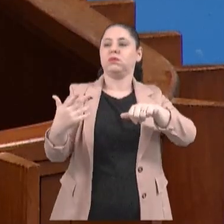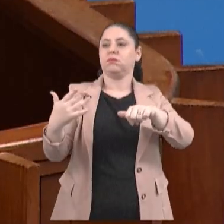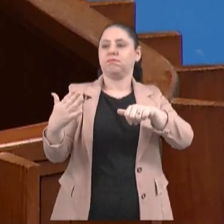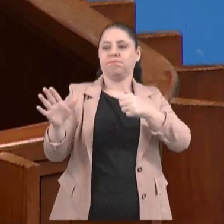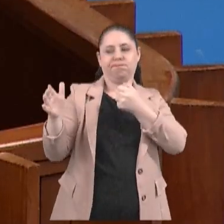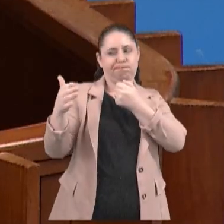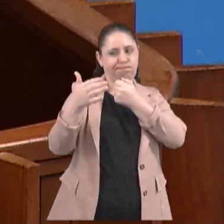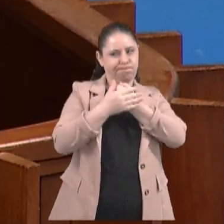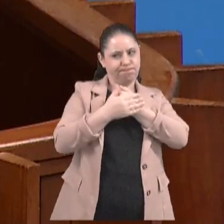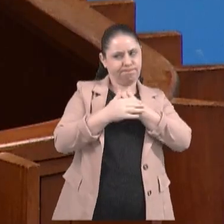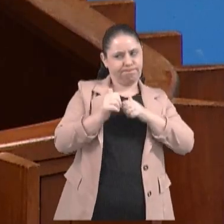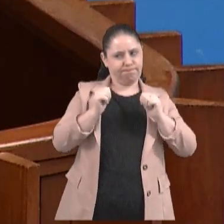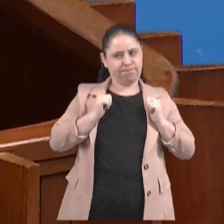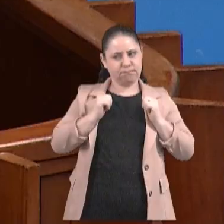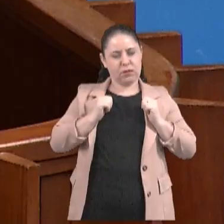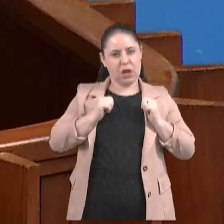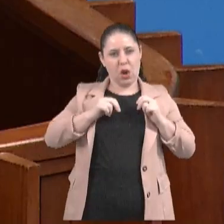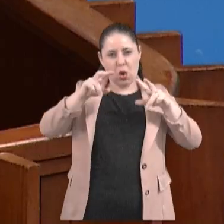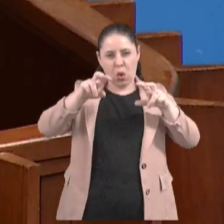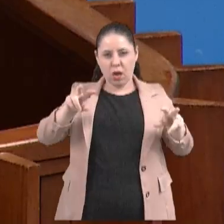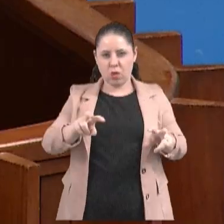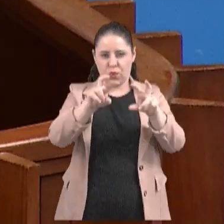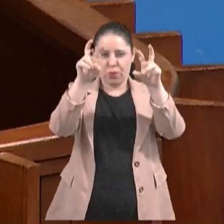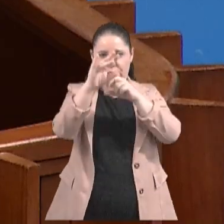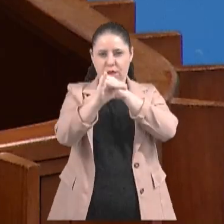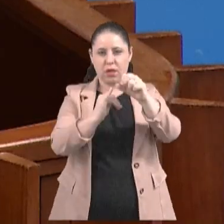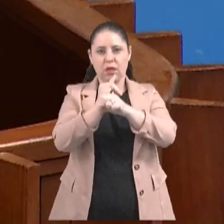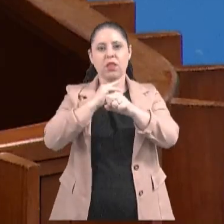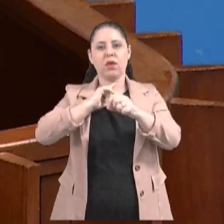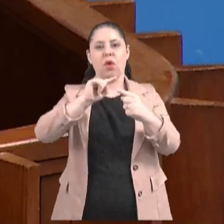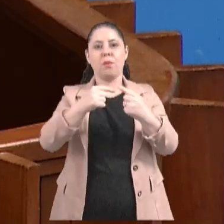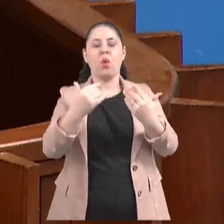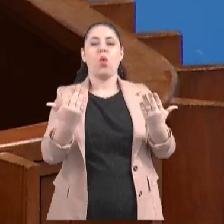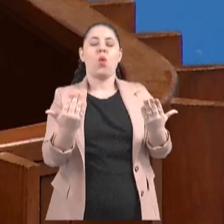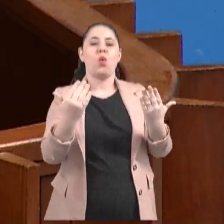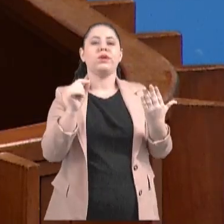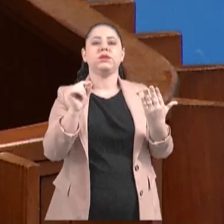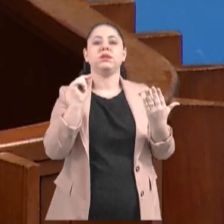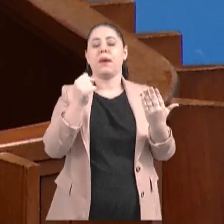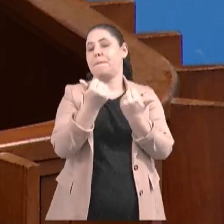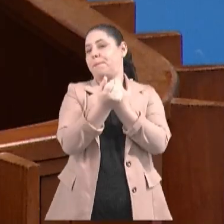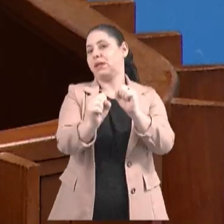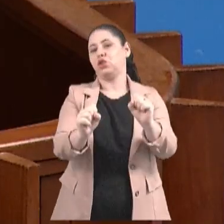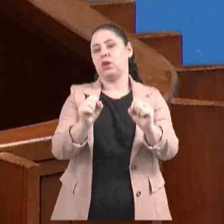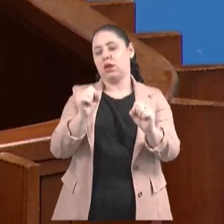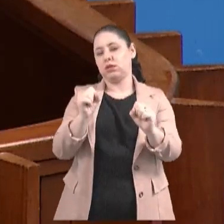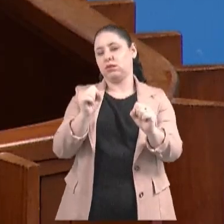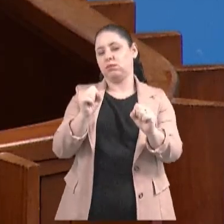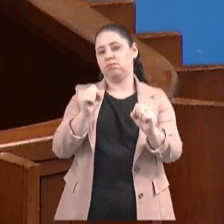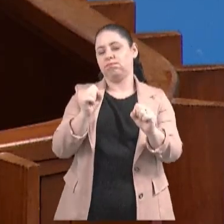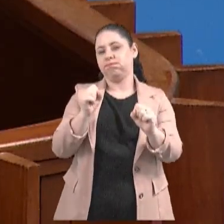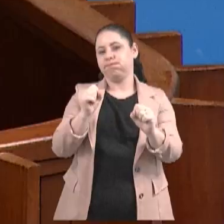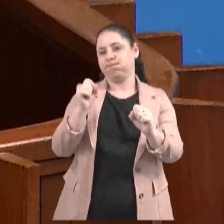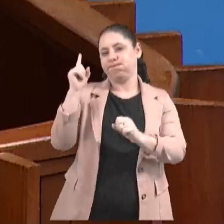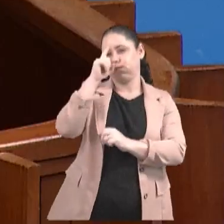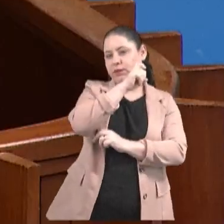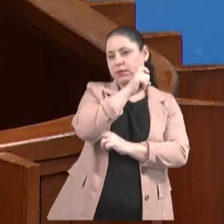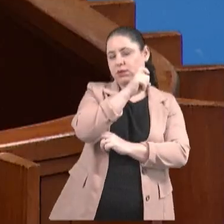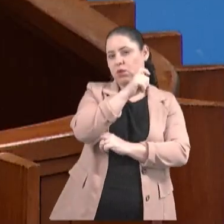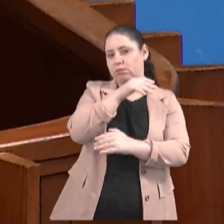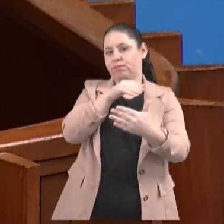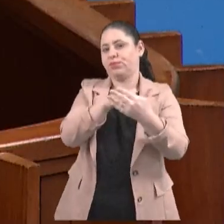omissão praticada em ambiente virtual que tenha por objetivo ou efeito impedir, dificultar ou